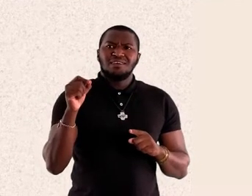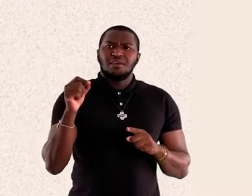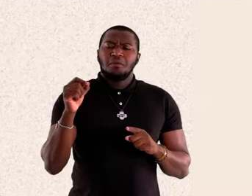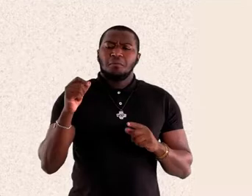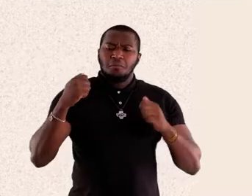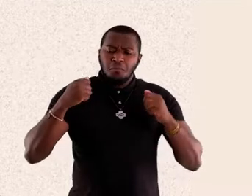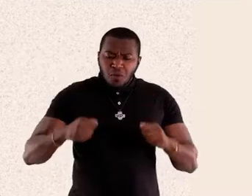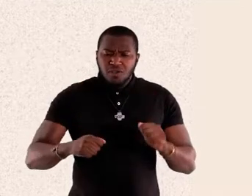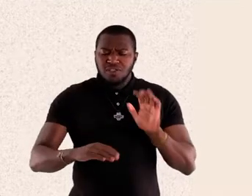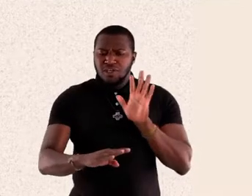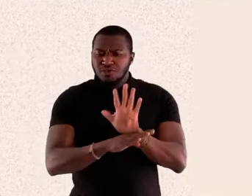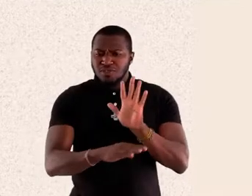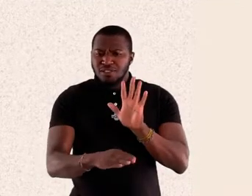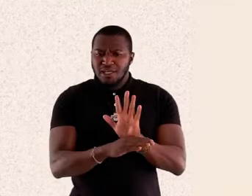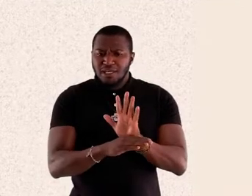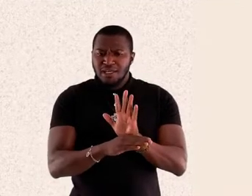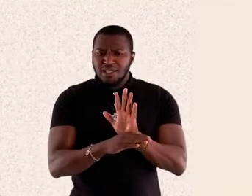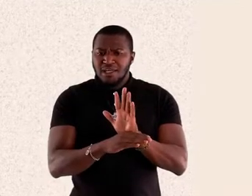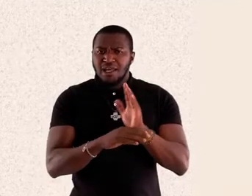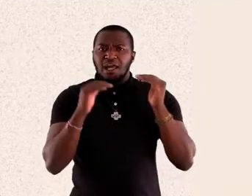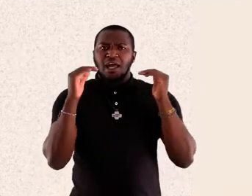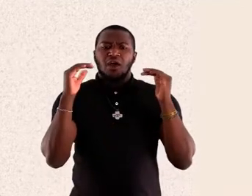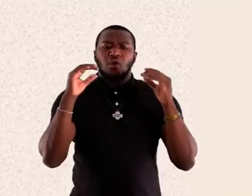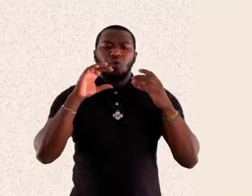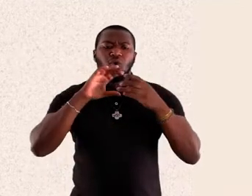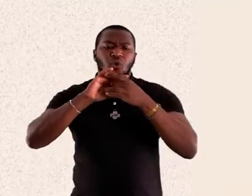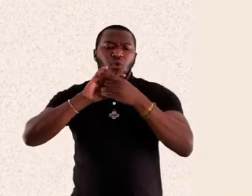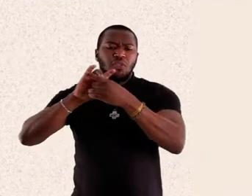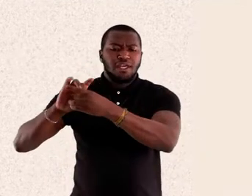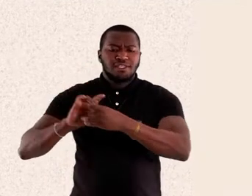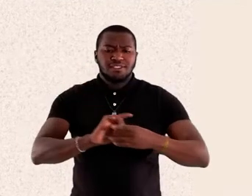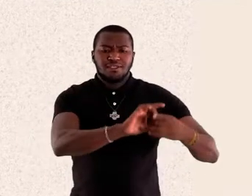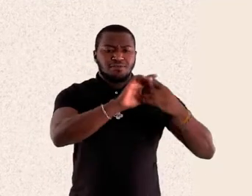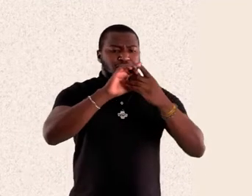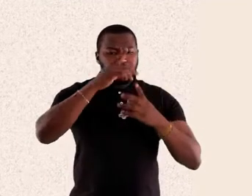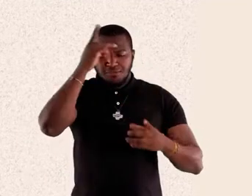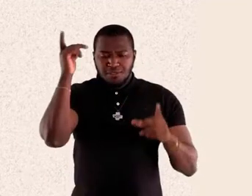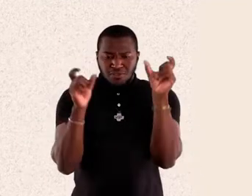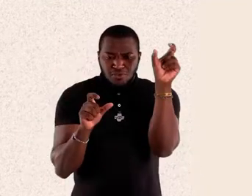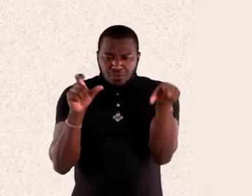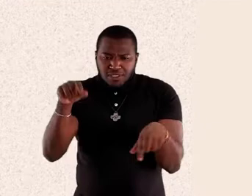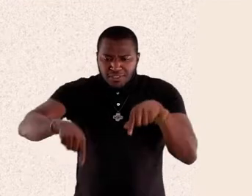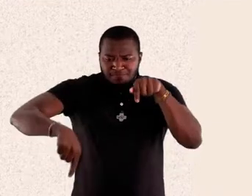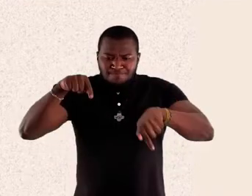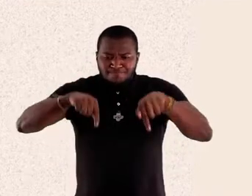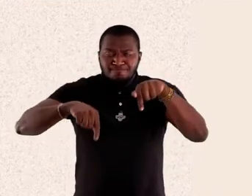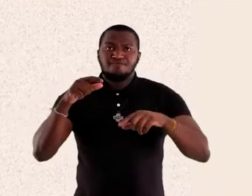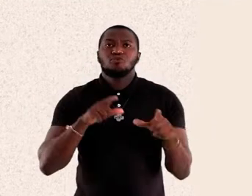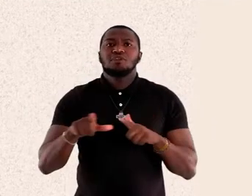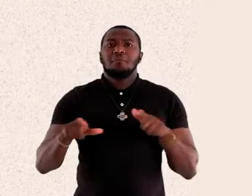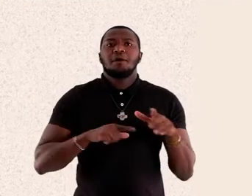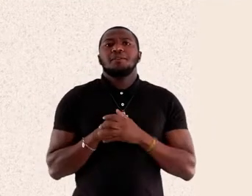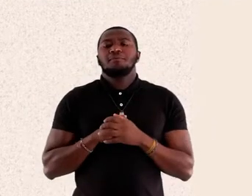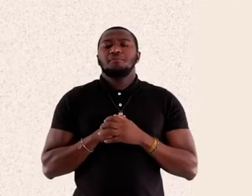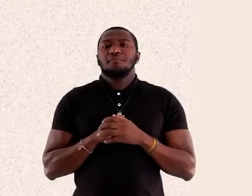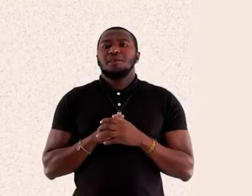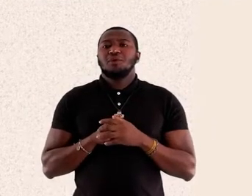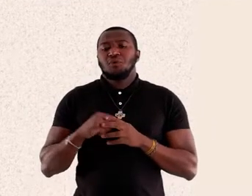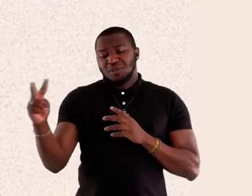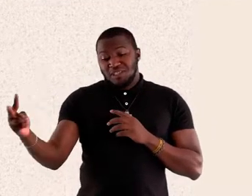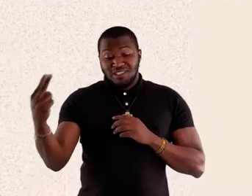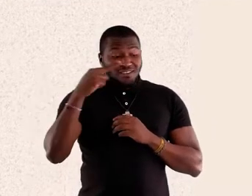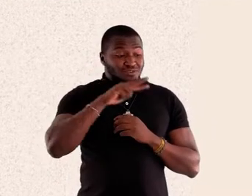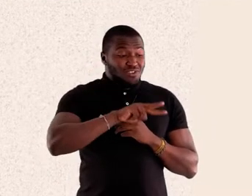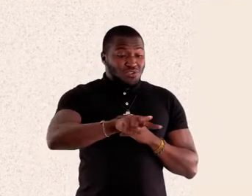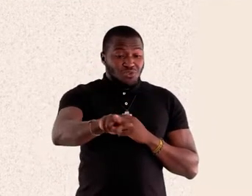Trabalhadores bom e o que tem se visto é que uma das formas de